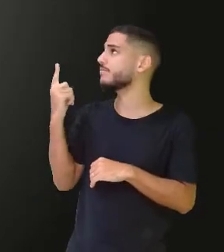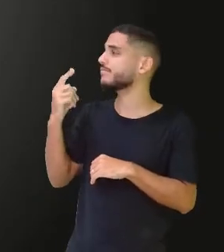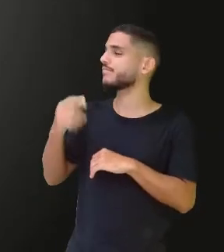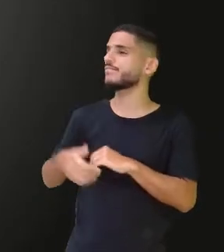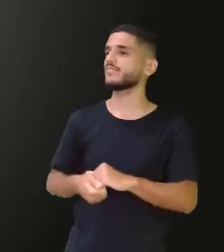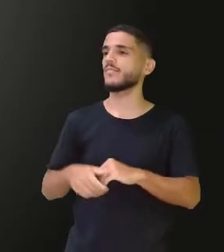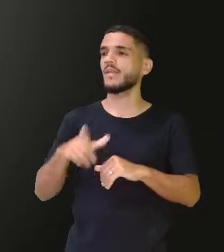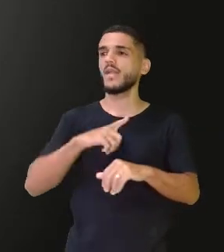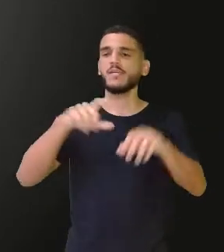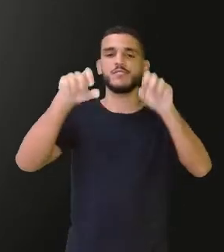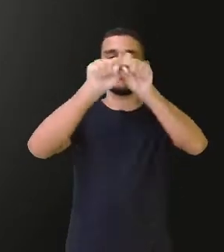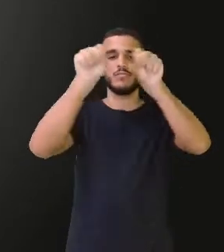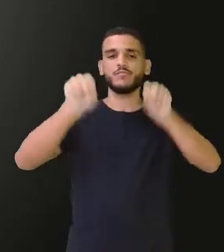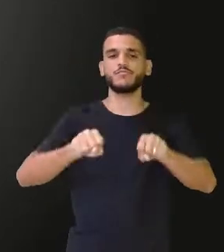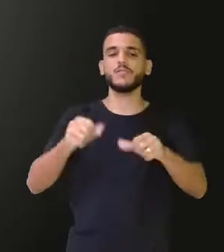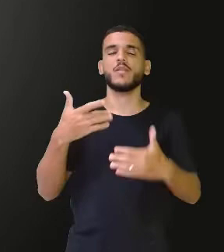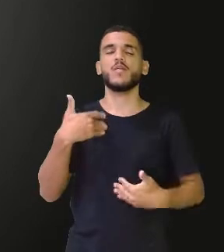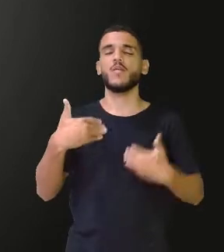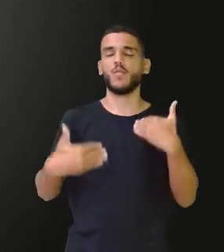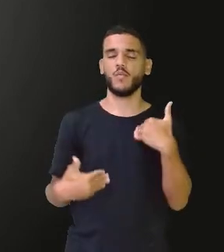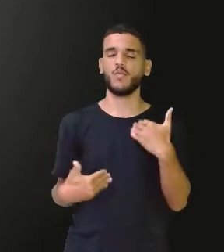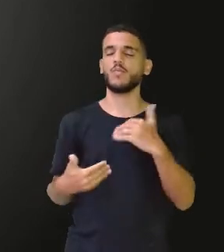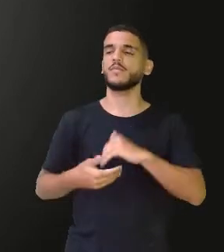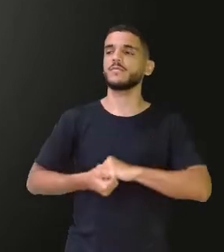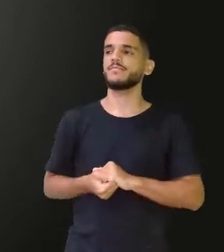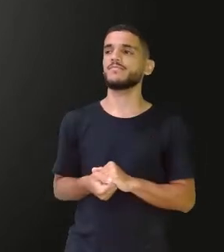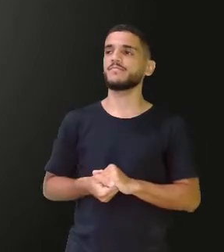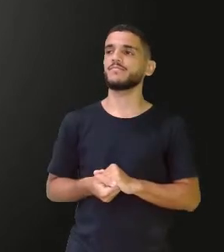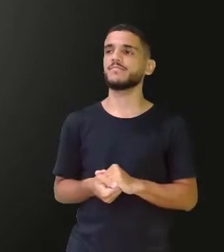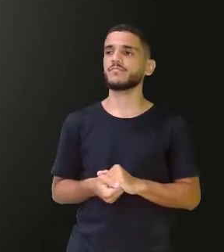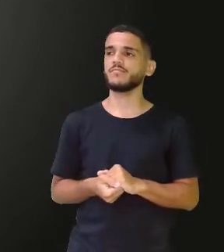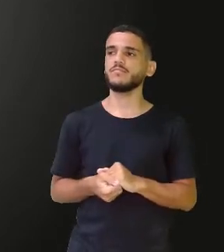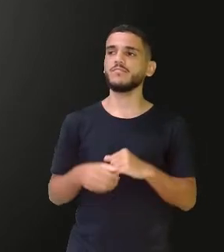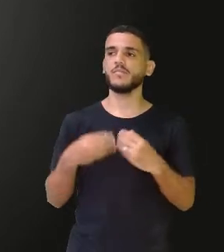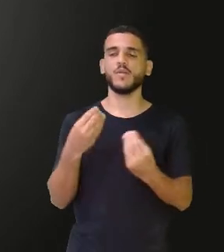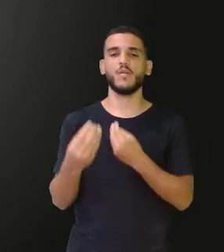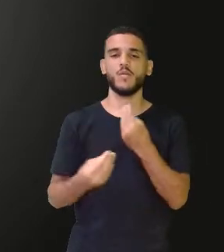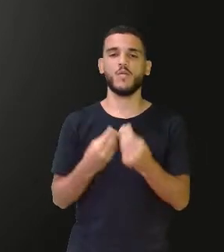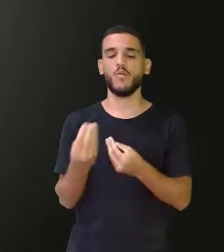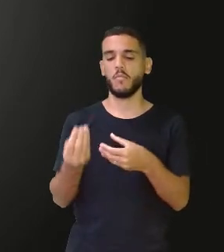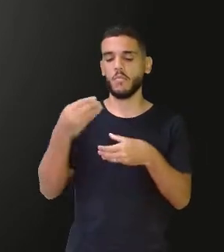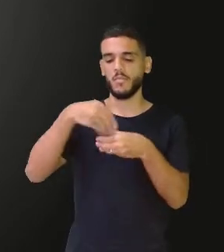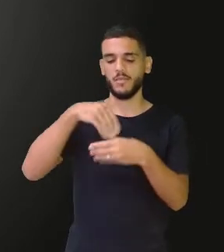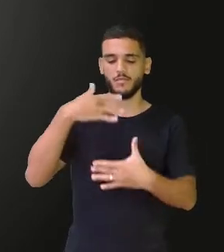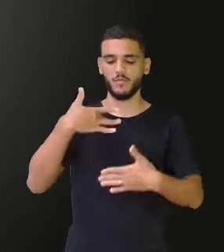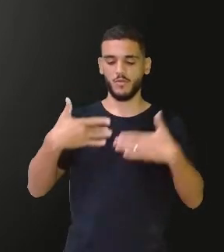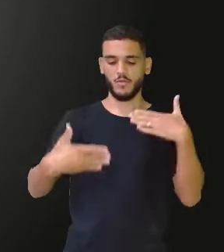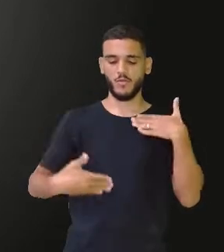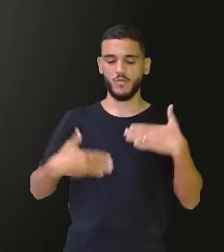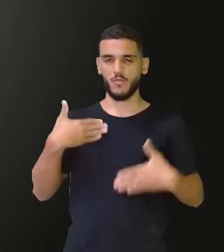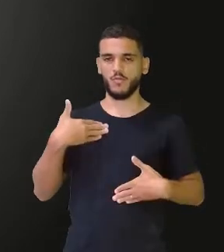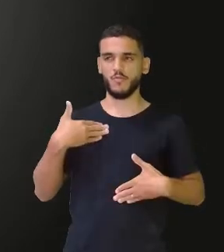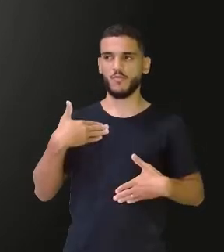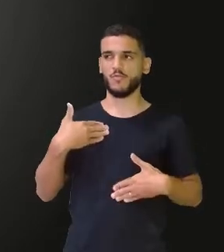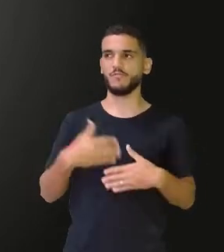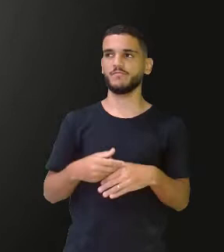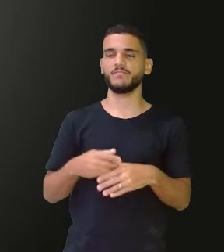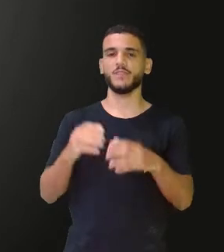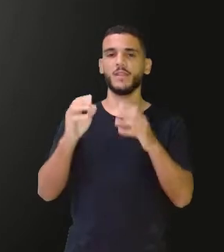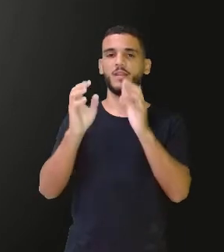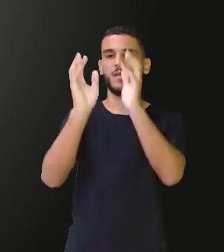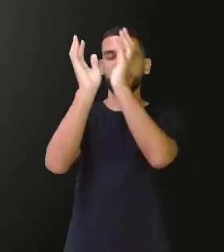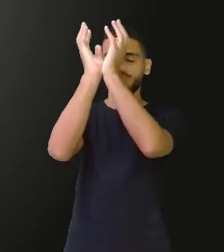alguns sistemas do corpo humano. Aí esse vídeo vem mostrando como são nossos órgãos internos, lá do cérebro,